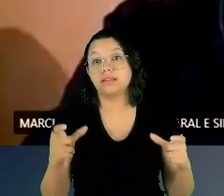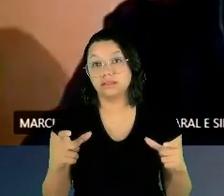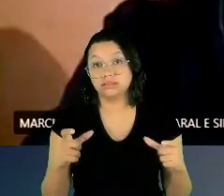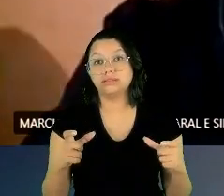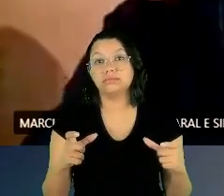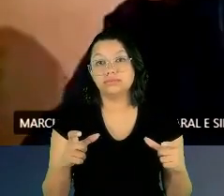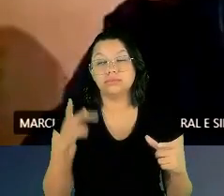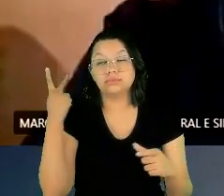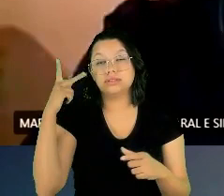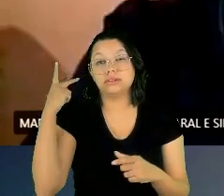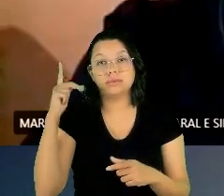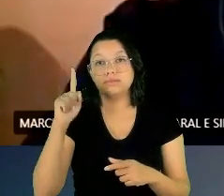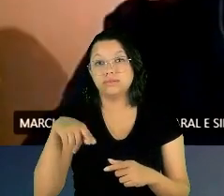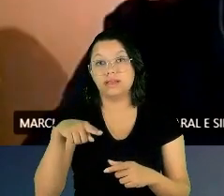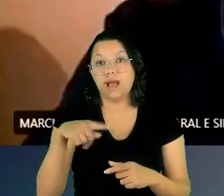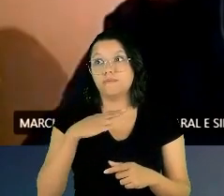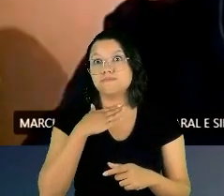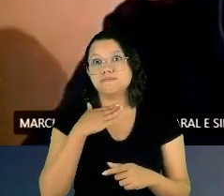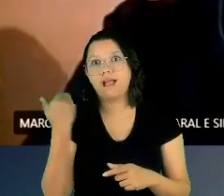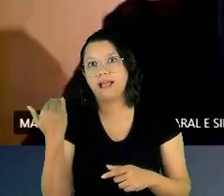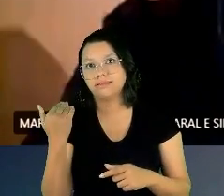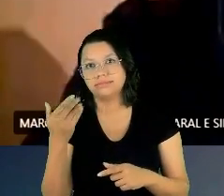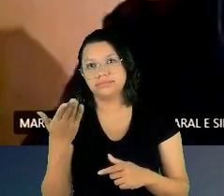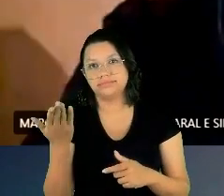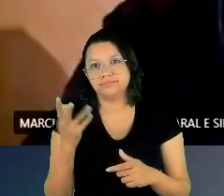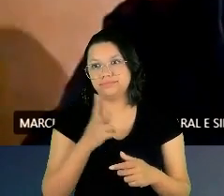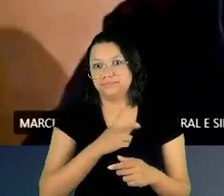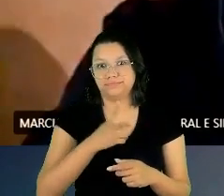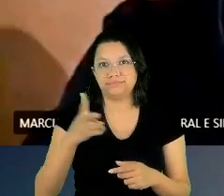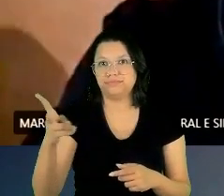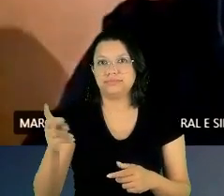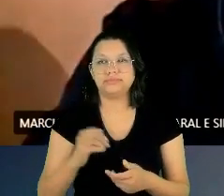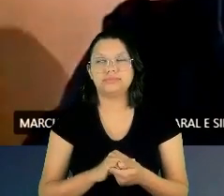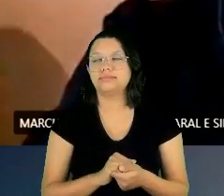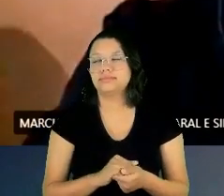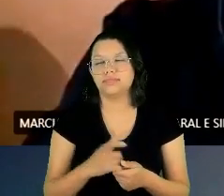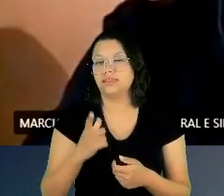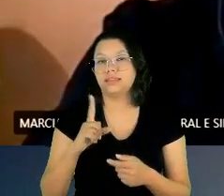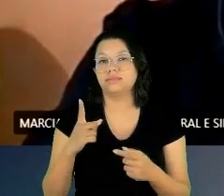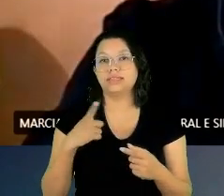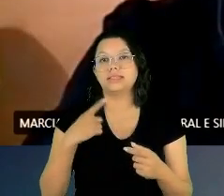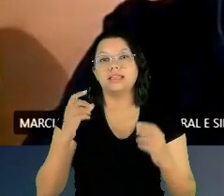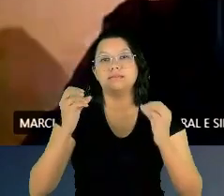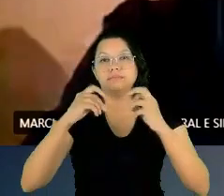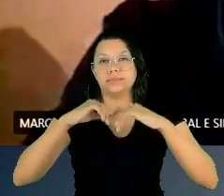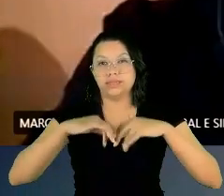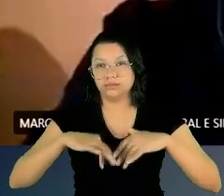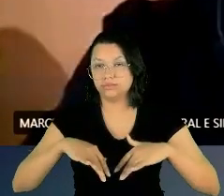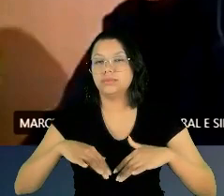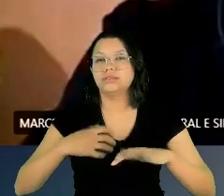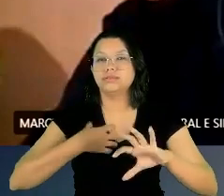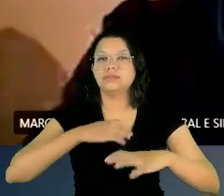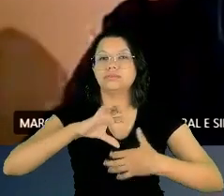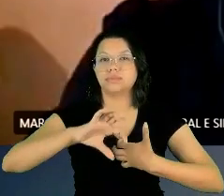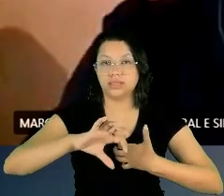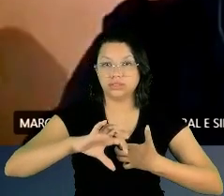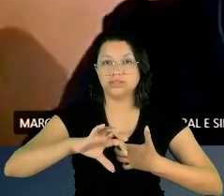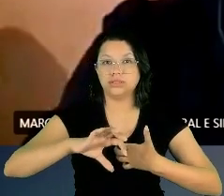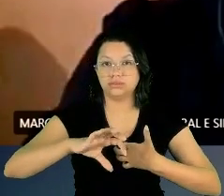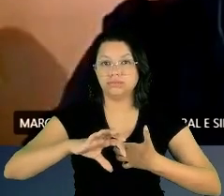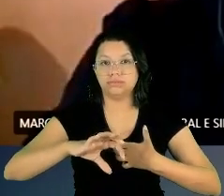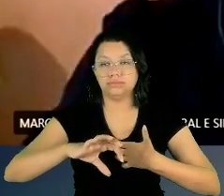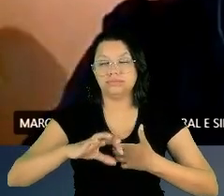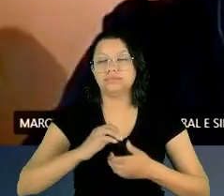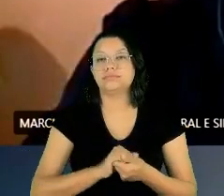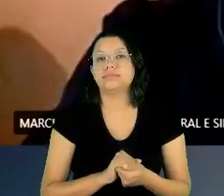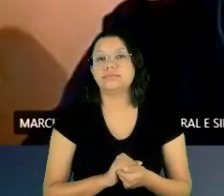todo psicopata é serial killer, que seria aí os mais graves, né? Mas tem prejuízos diferentes de nível de empatia que a gente pode encontrar